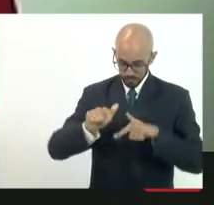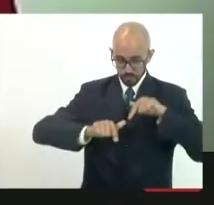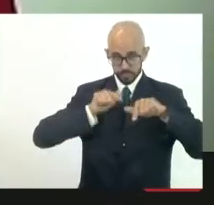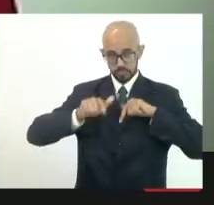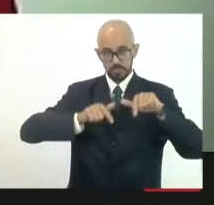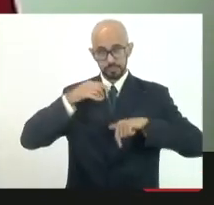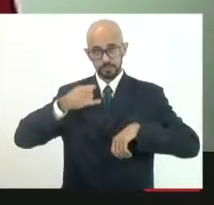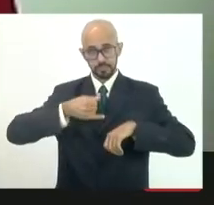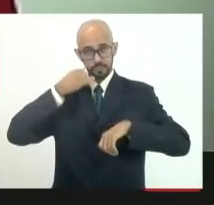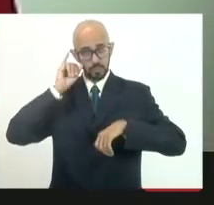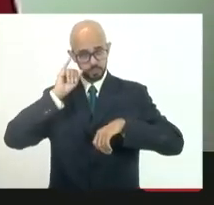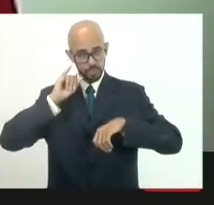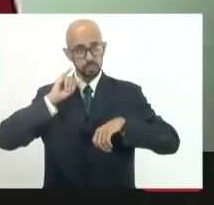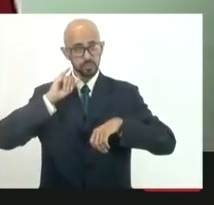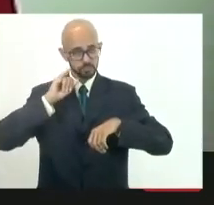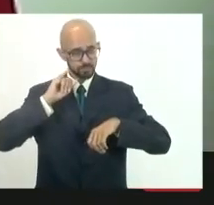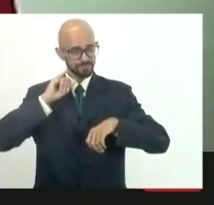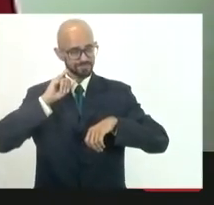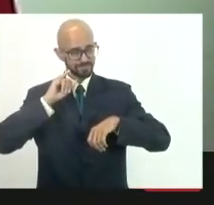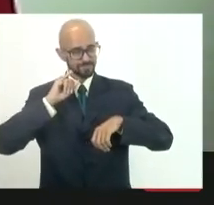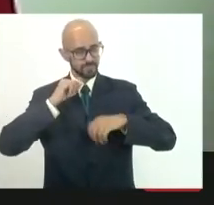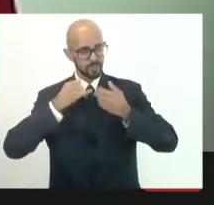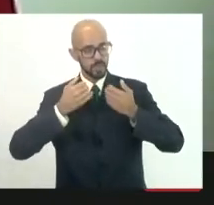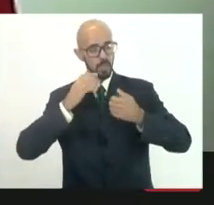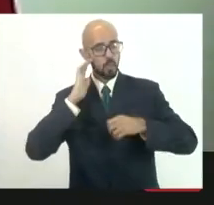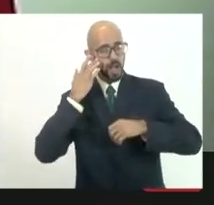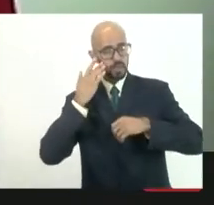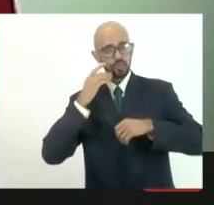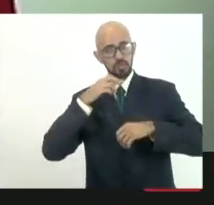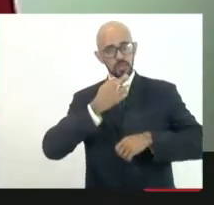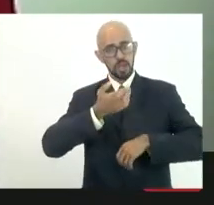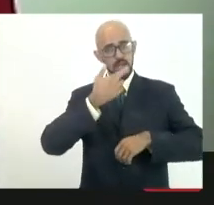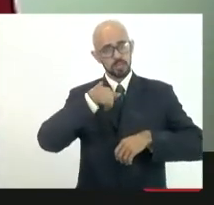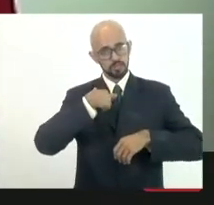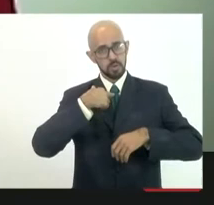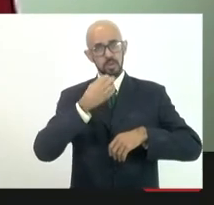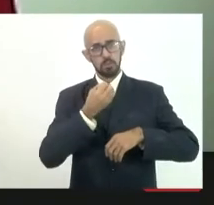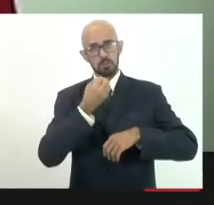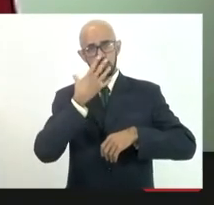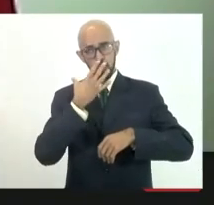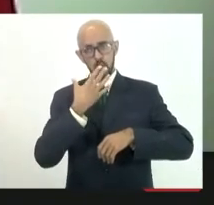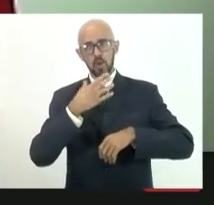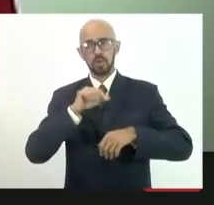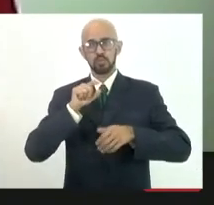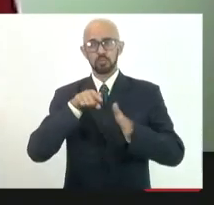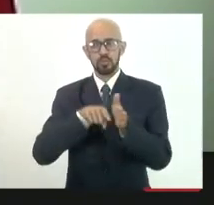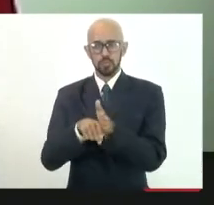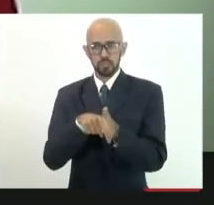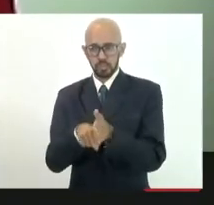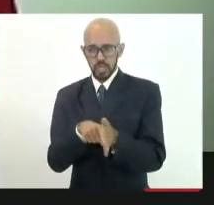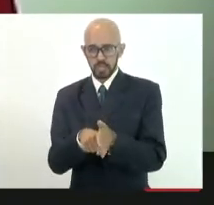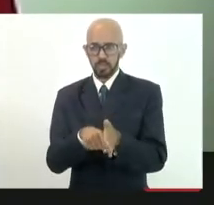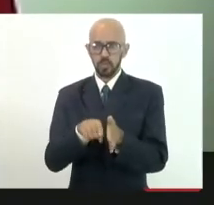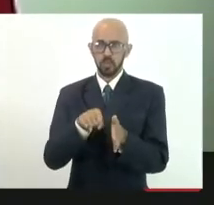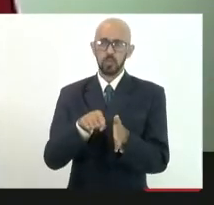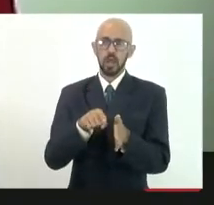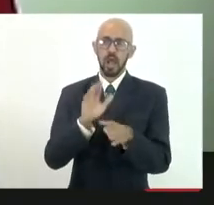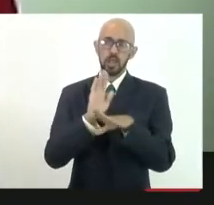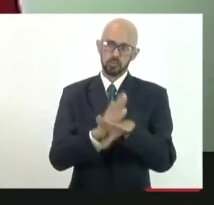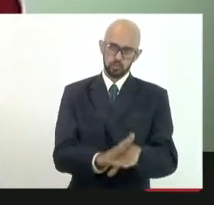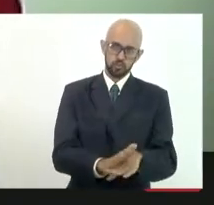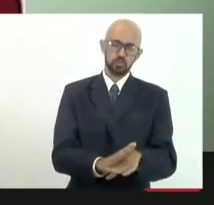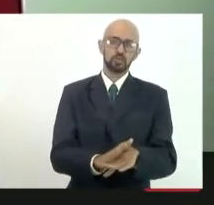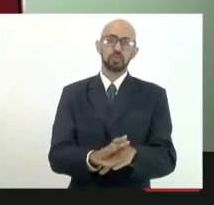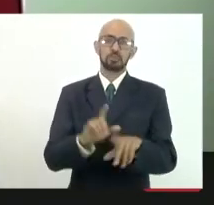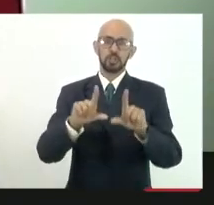prevenção? Né? Eu acho que uma boa resposta de uma apuração, de uma investigação, contribui muito, né, para a